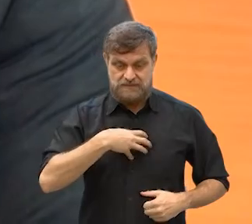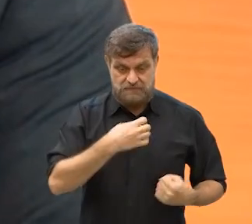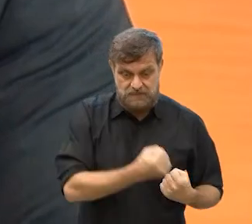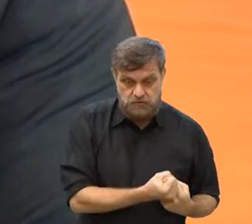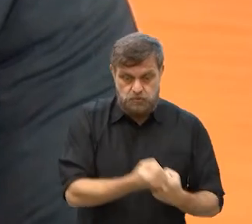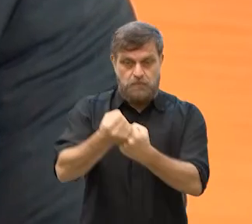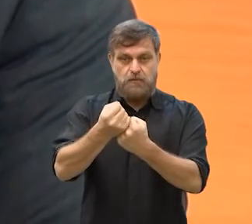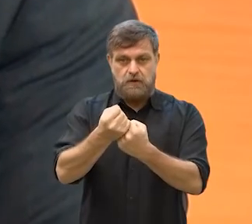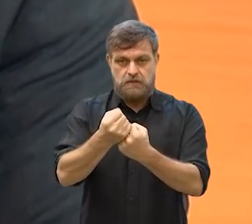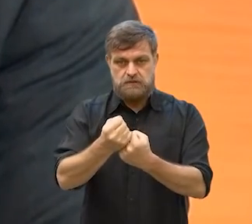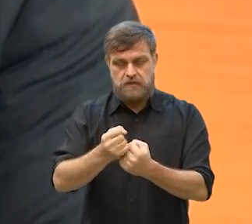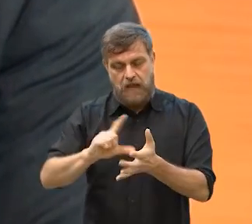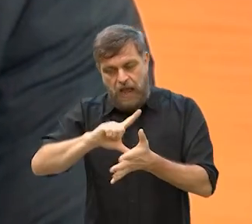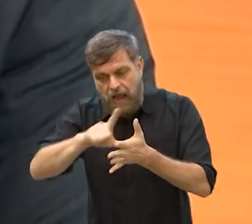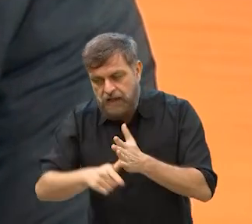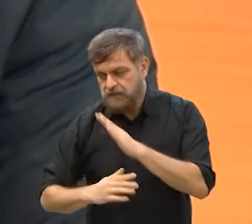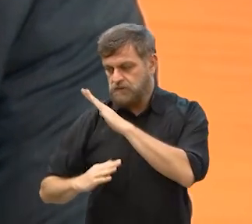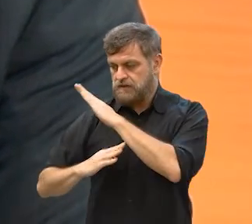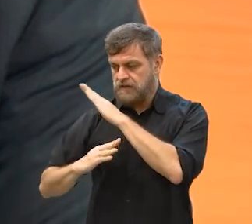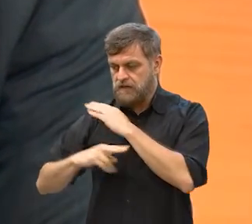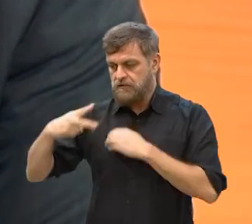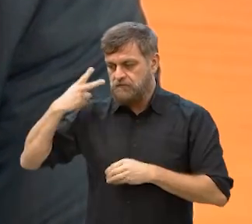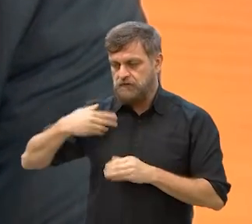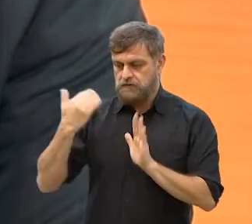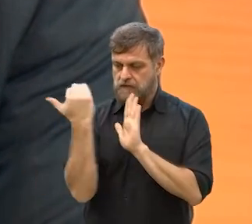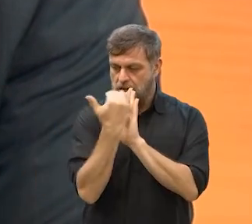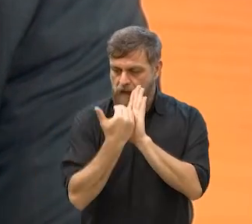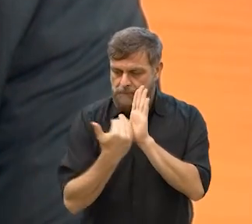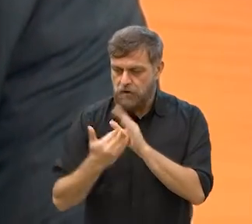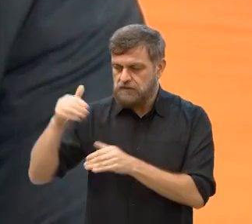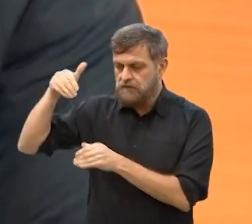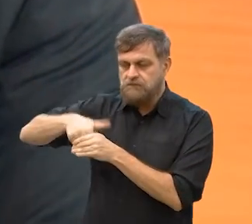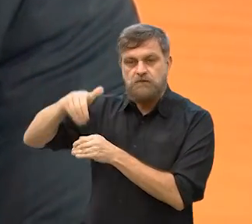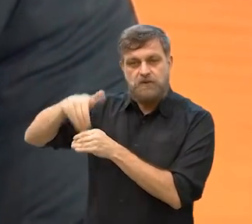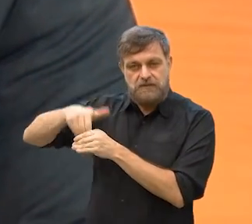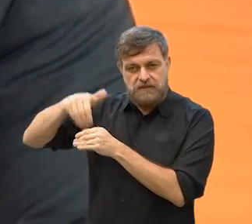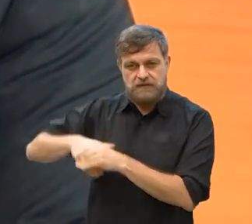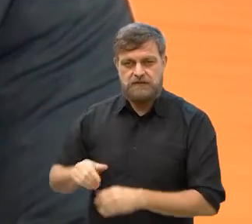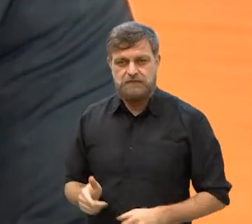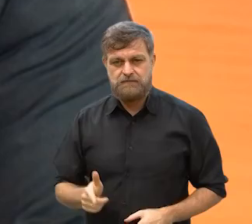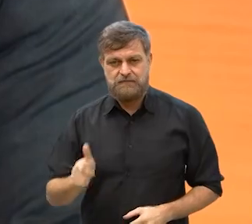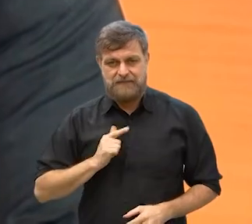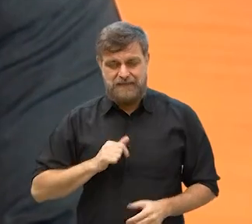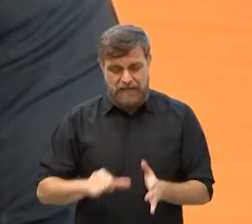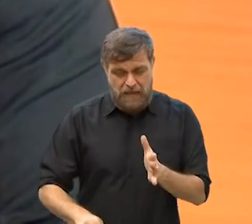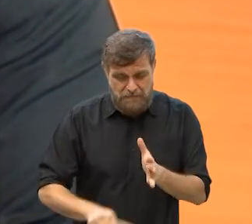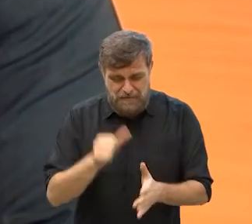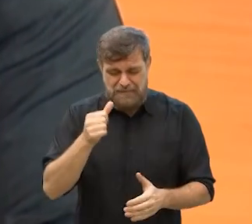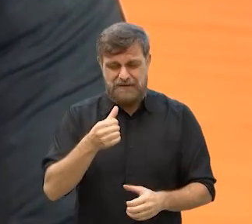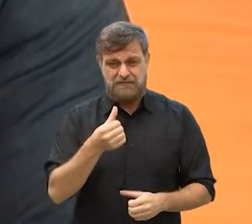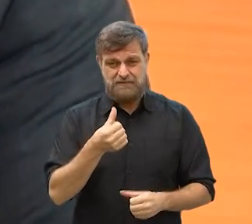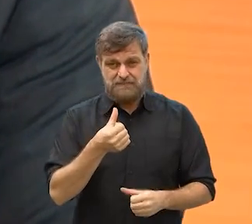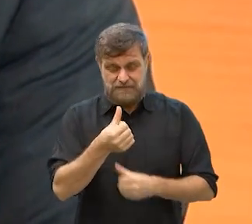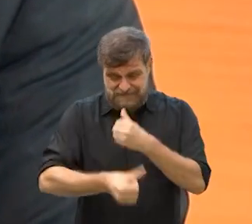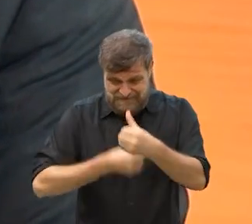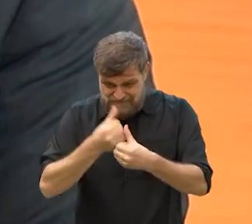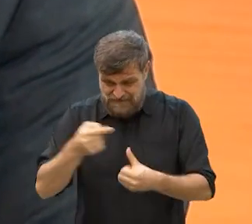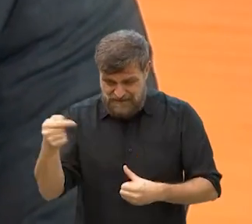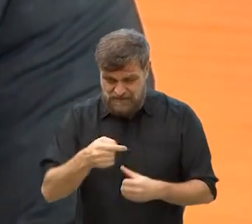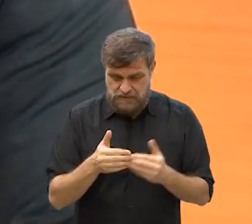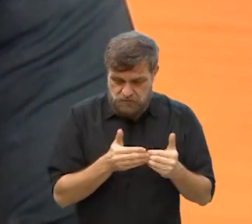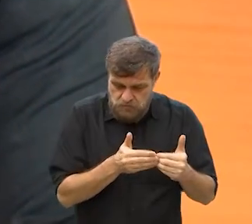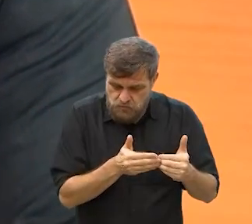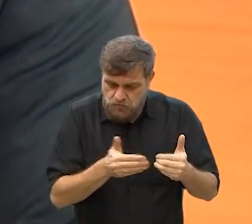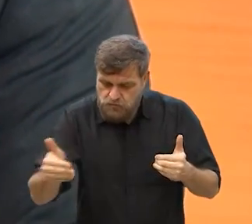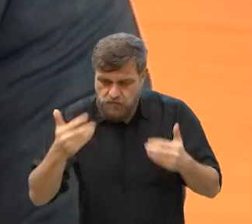que o plenário consiga ter a pauta para as votações. Então, esse semestre, ele está caminhando